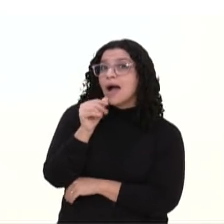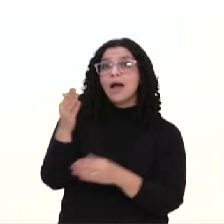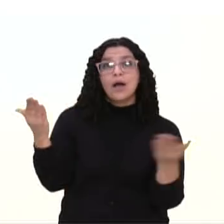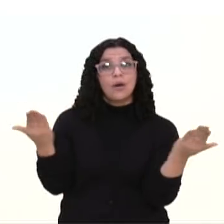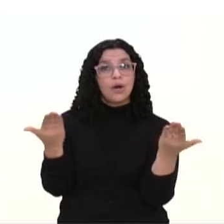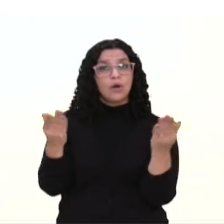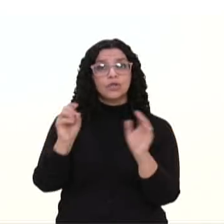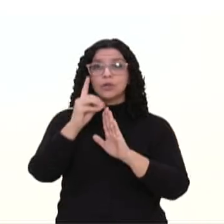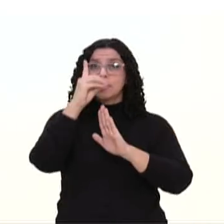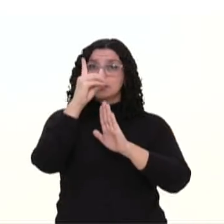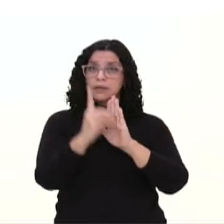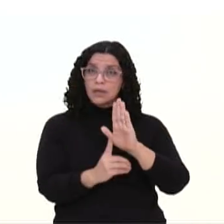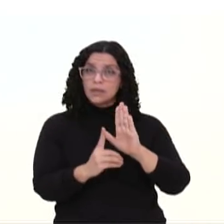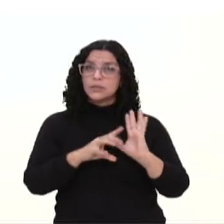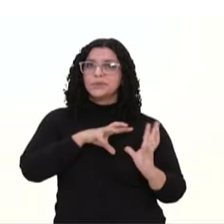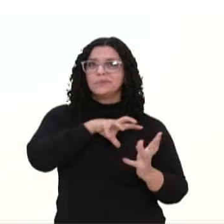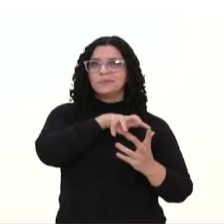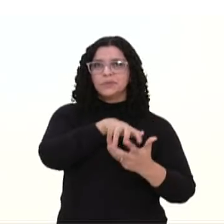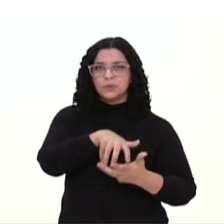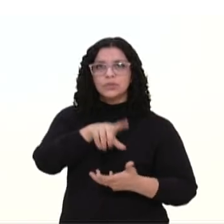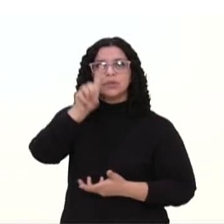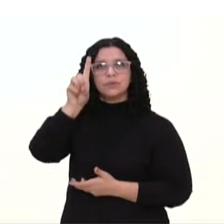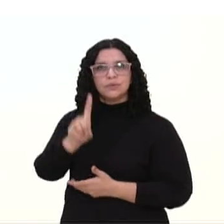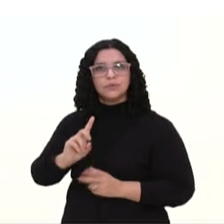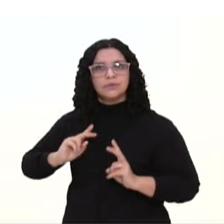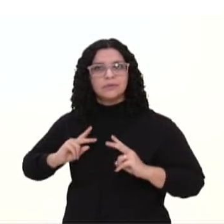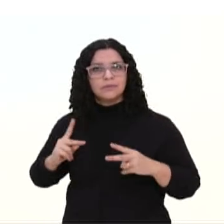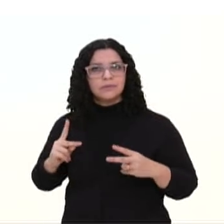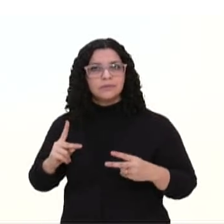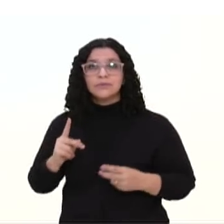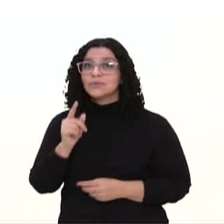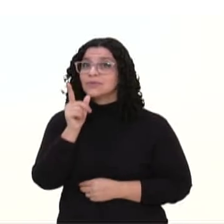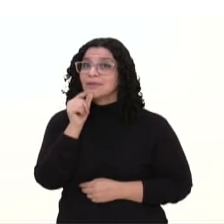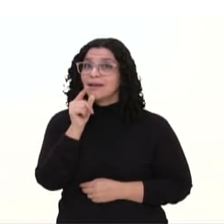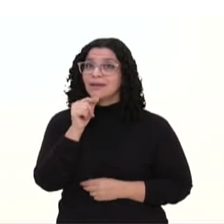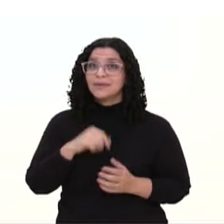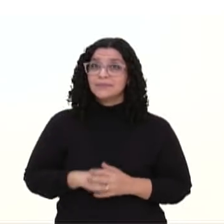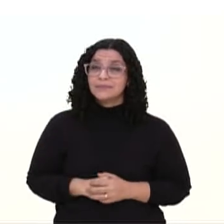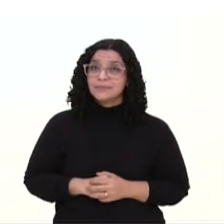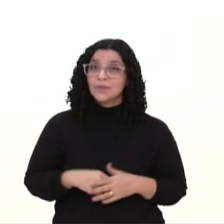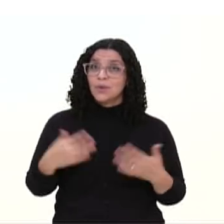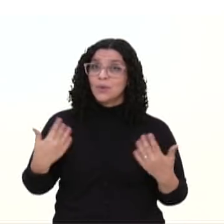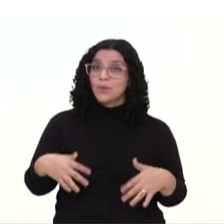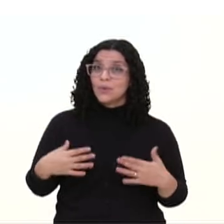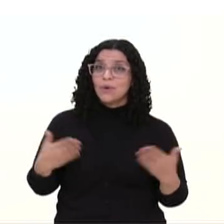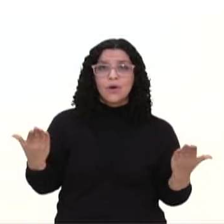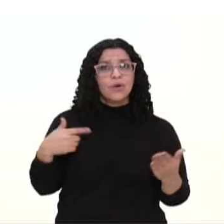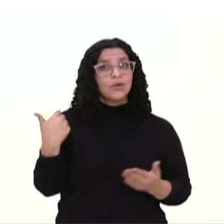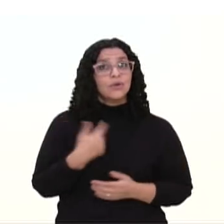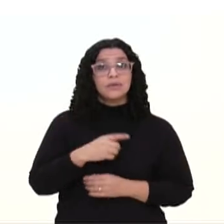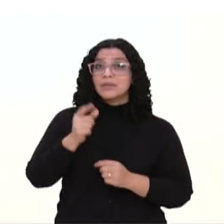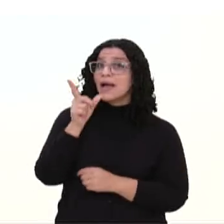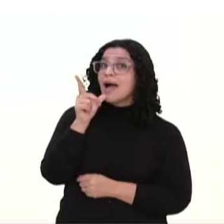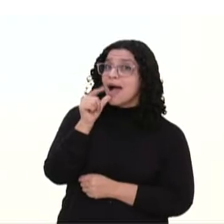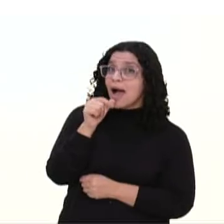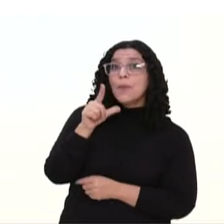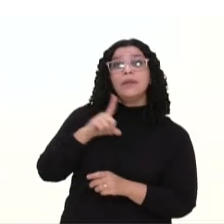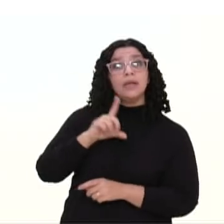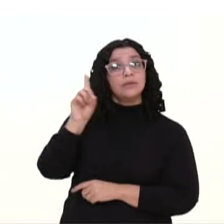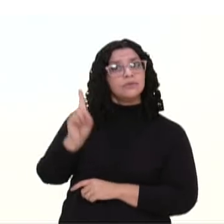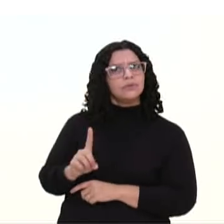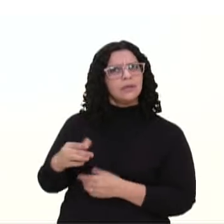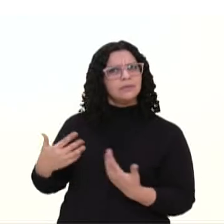da Declaração Universal dos Direitos da Água. Então veja que legal, gente, a água também